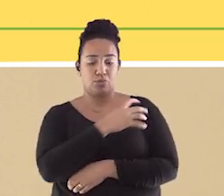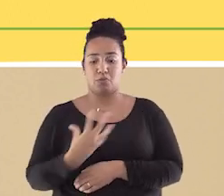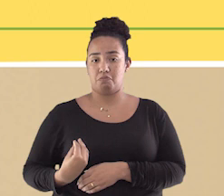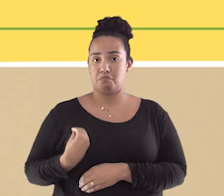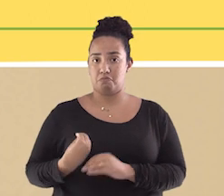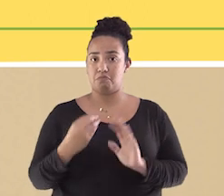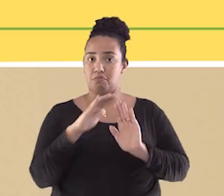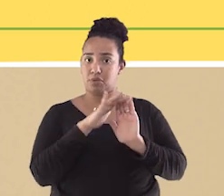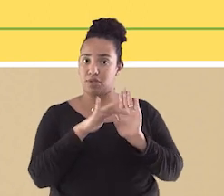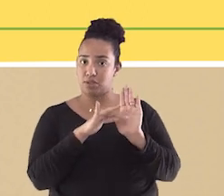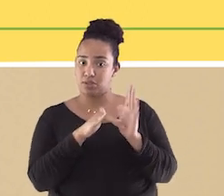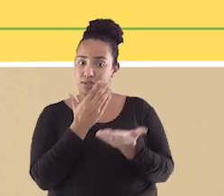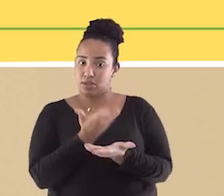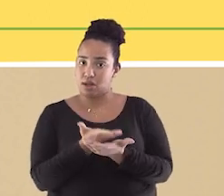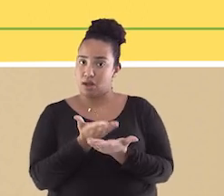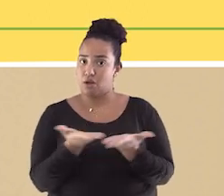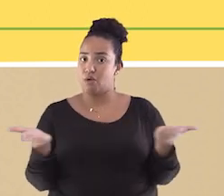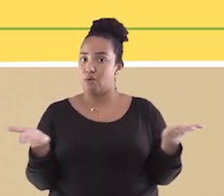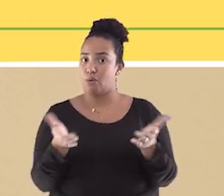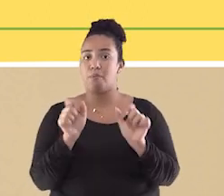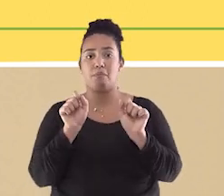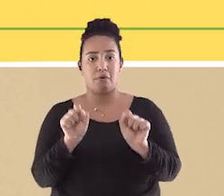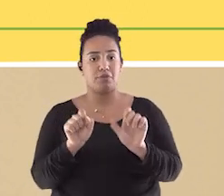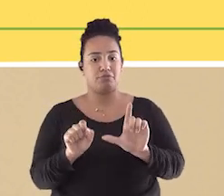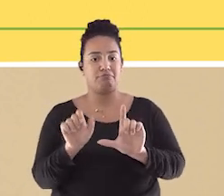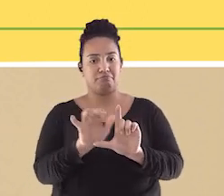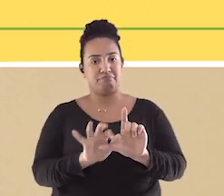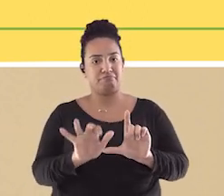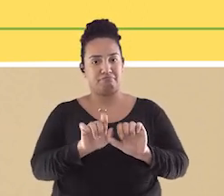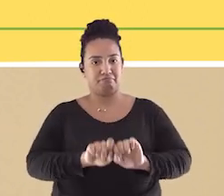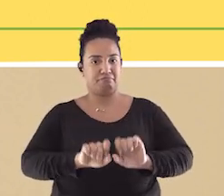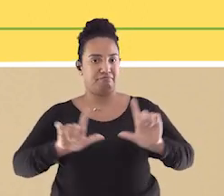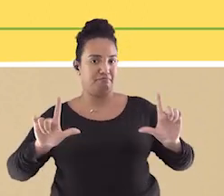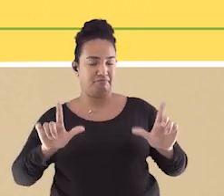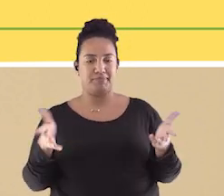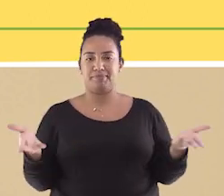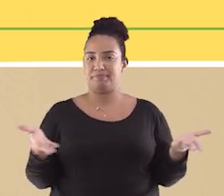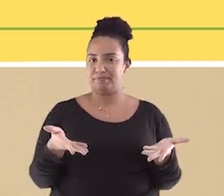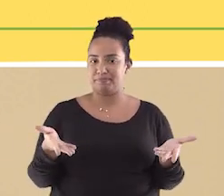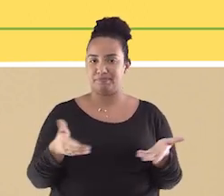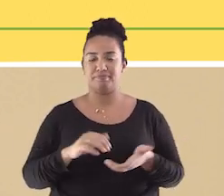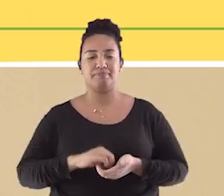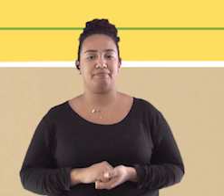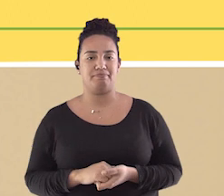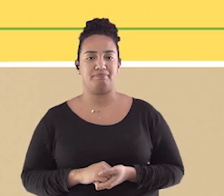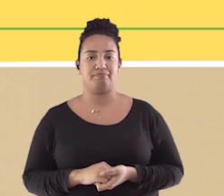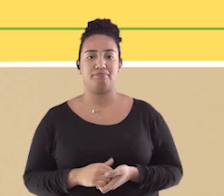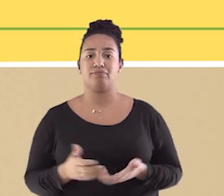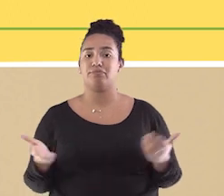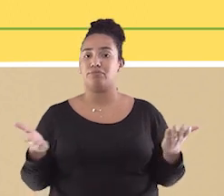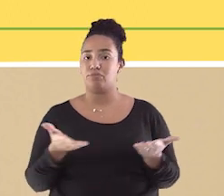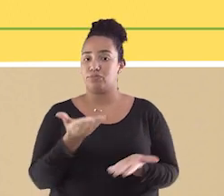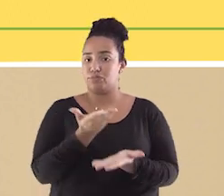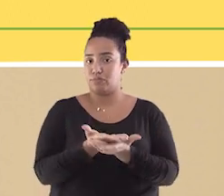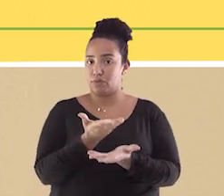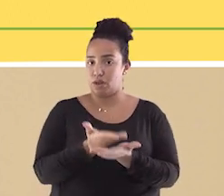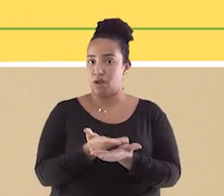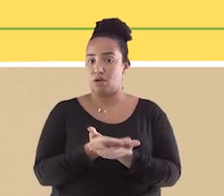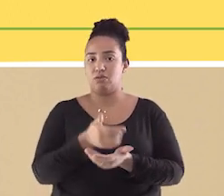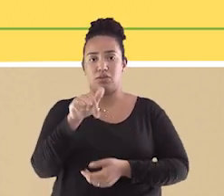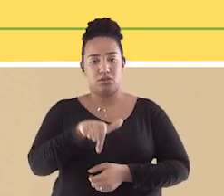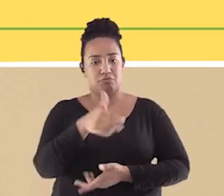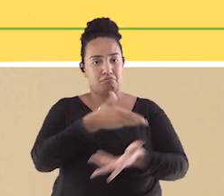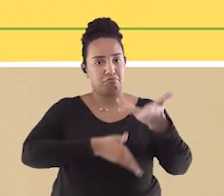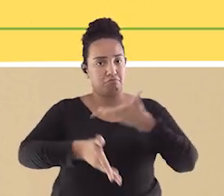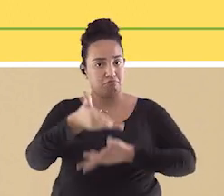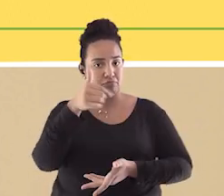sua presença nessa aula através do QR Code que está na sua tela. Em todas as aulas e interações aqui do